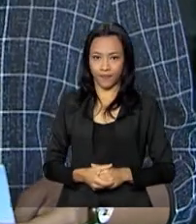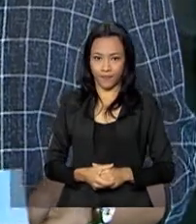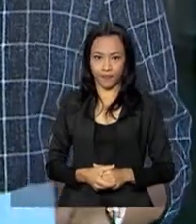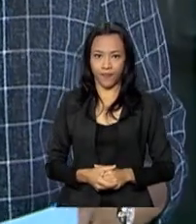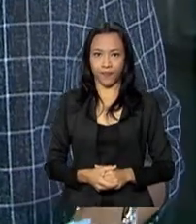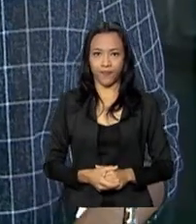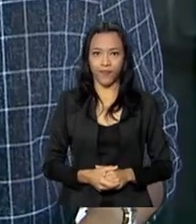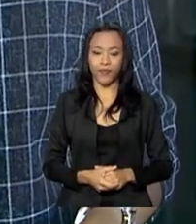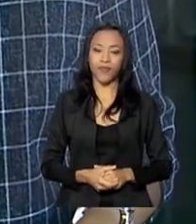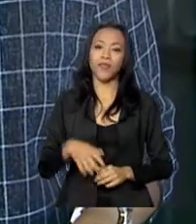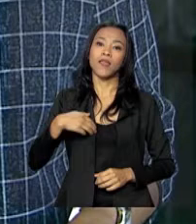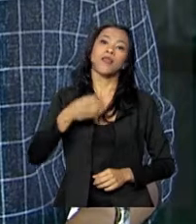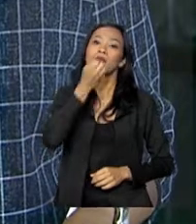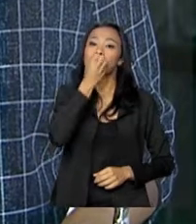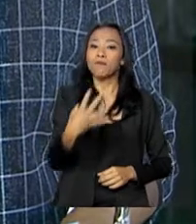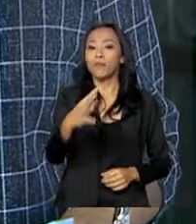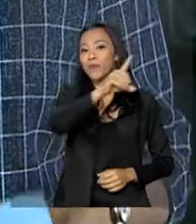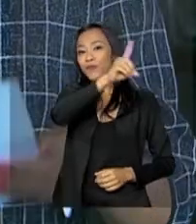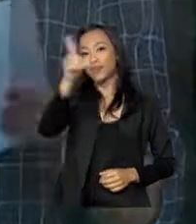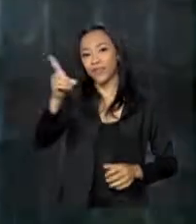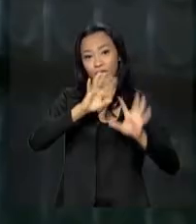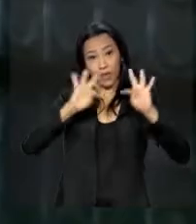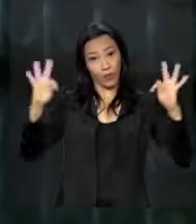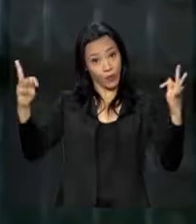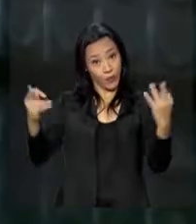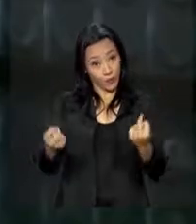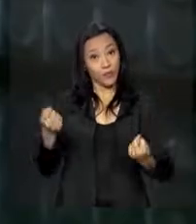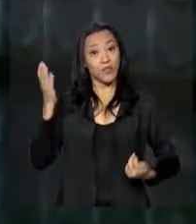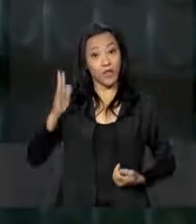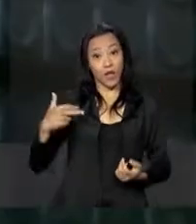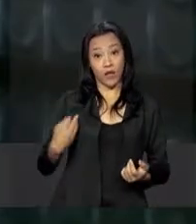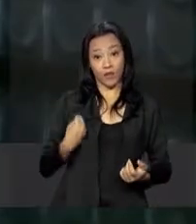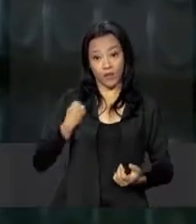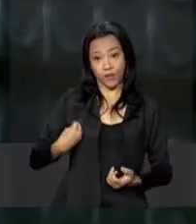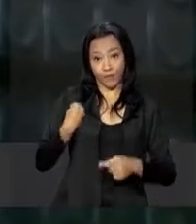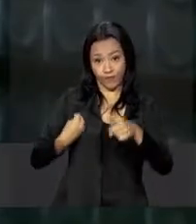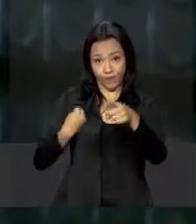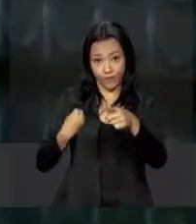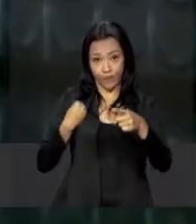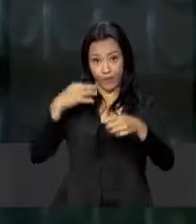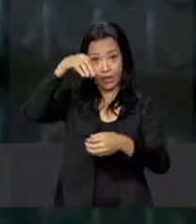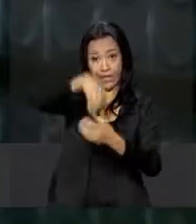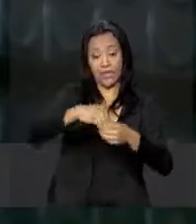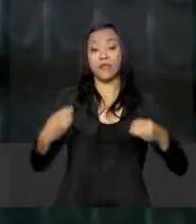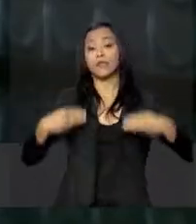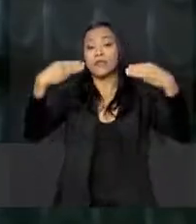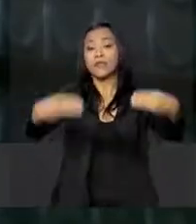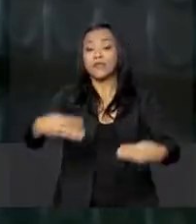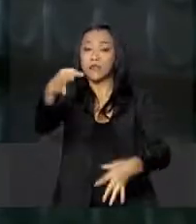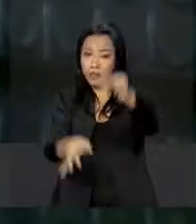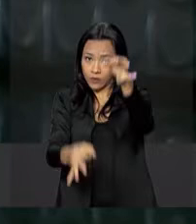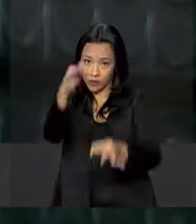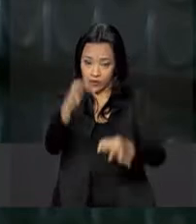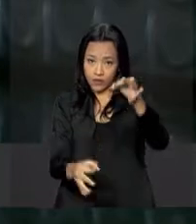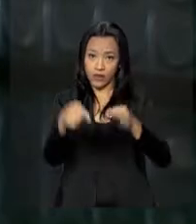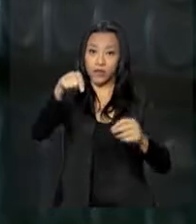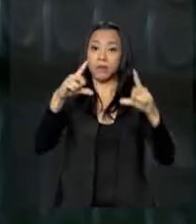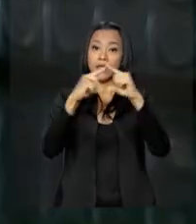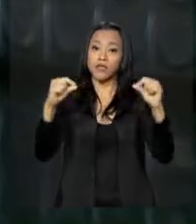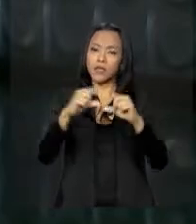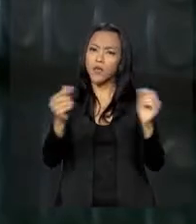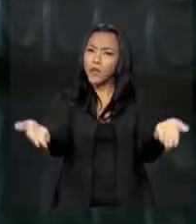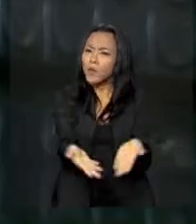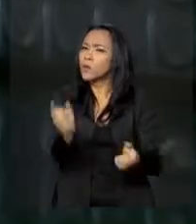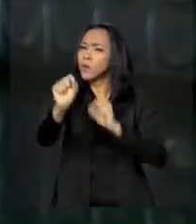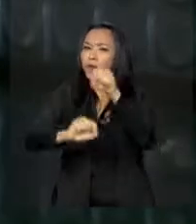bom dia ney bom dia a todos como você disse eu tô aqui na sede do ministério da justiça em brasília onde acontece hoje um